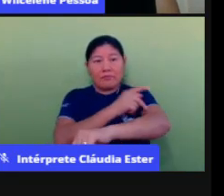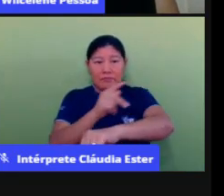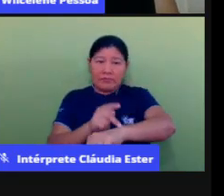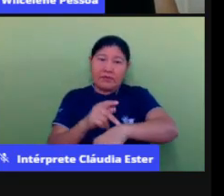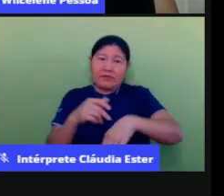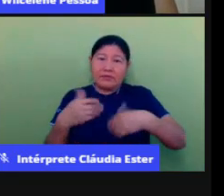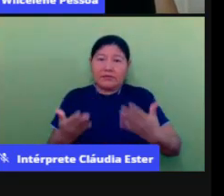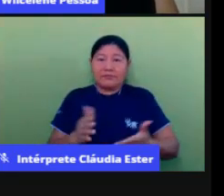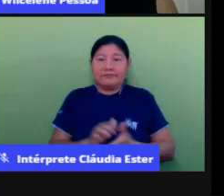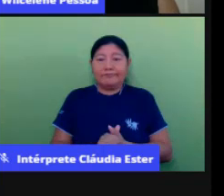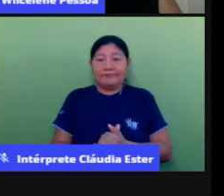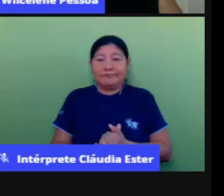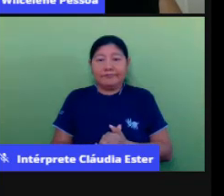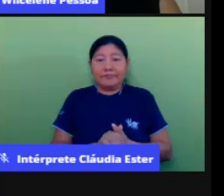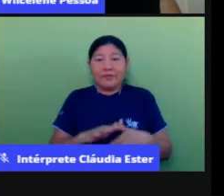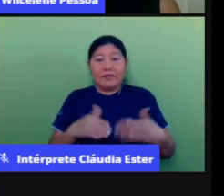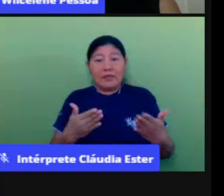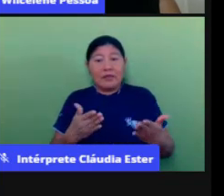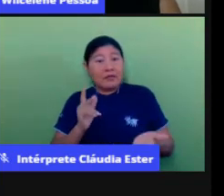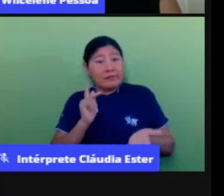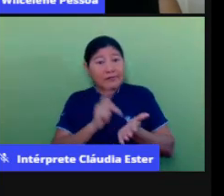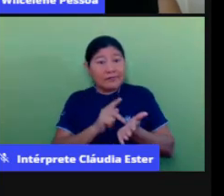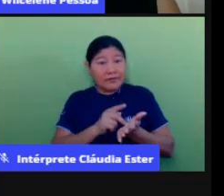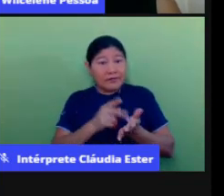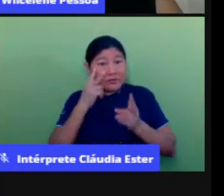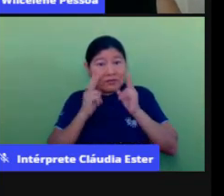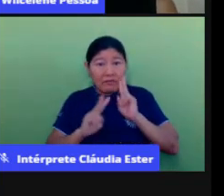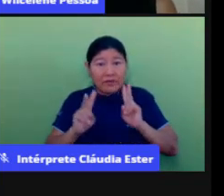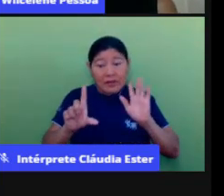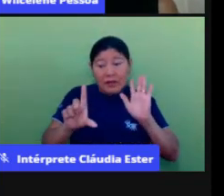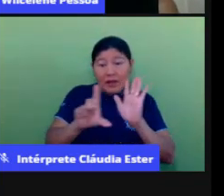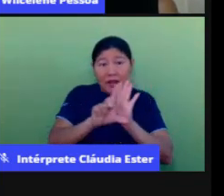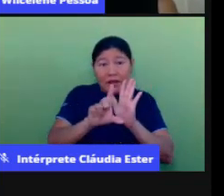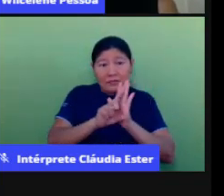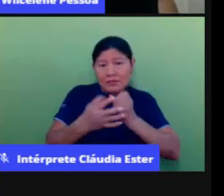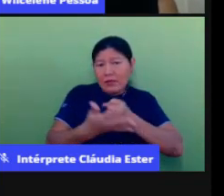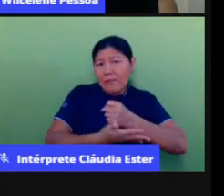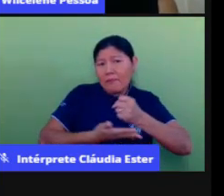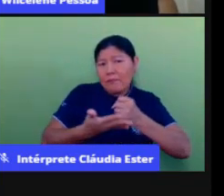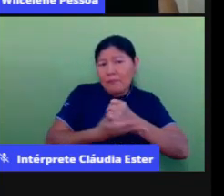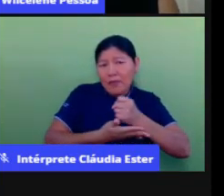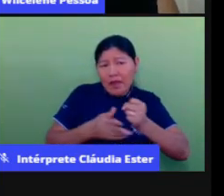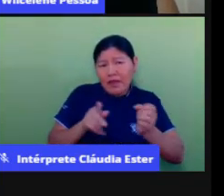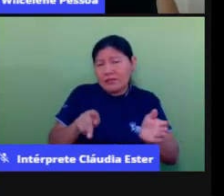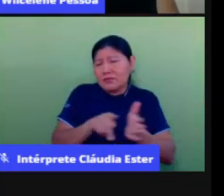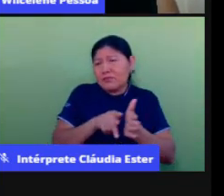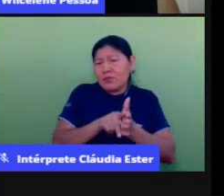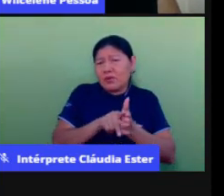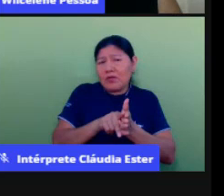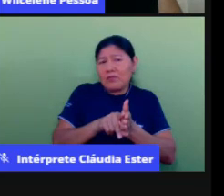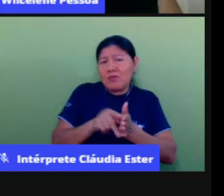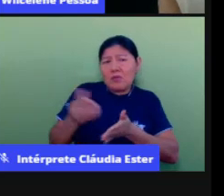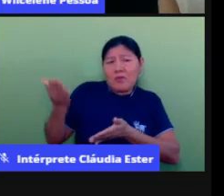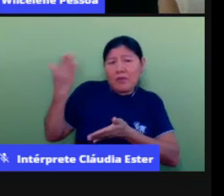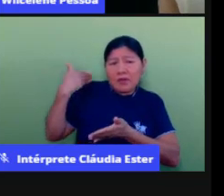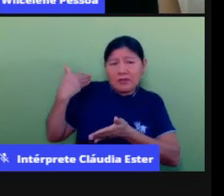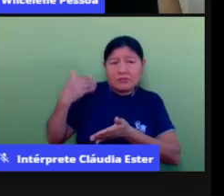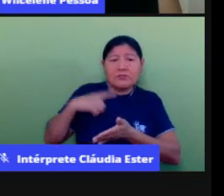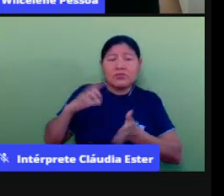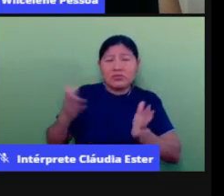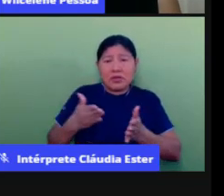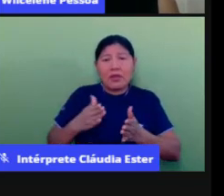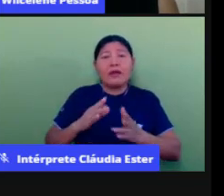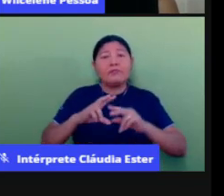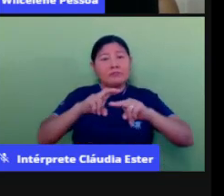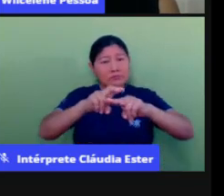verdade, a lei ela já vem baseada, né, na legislação anterior. É óbvio que a gente vai ter que considerar